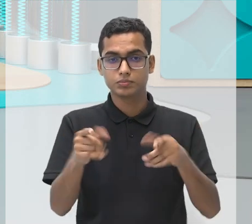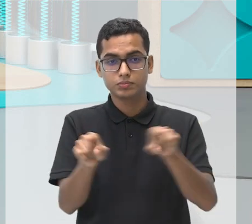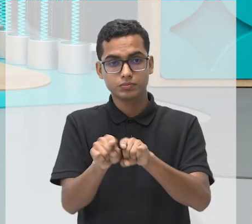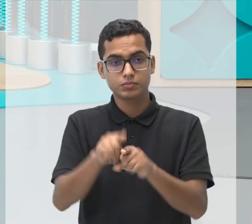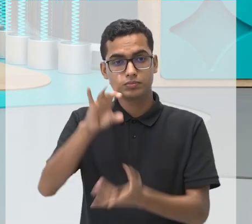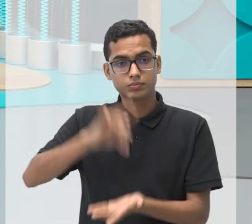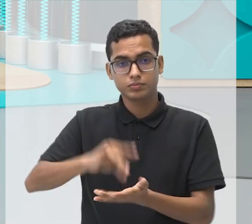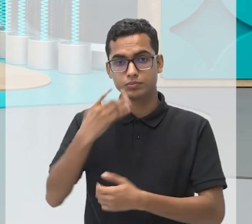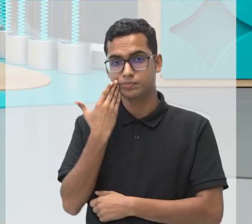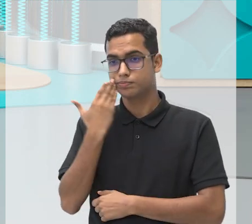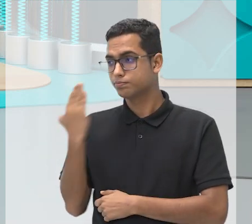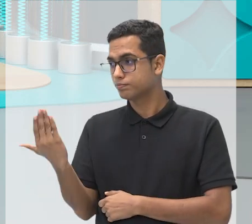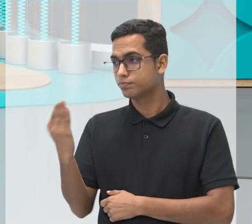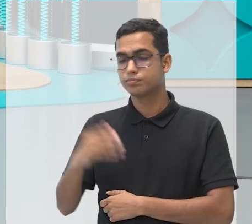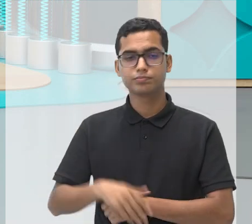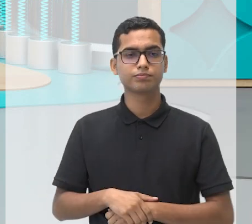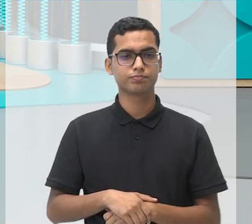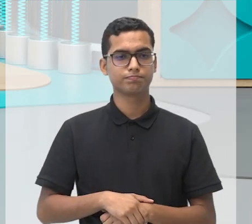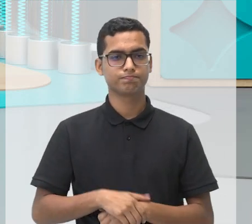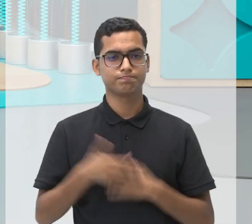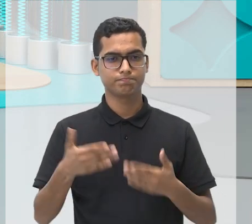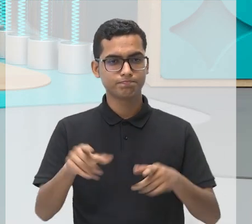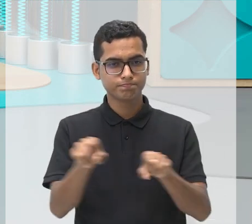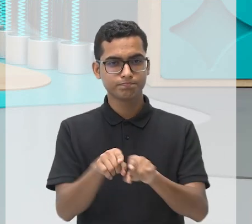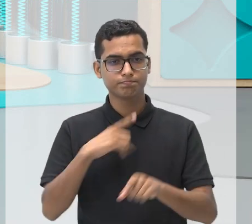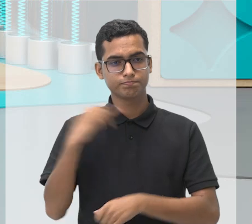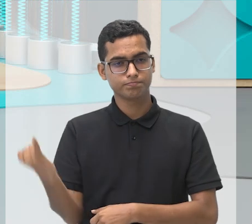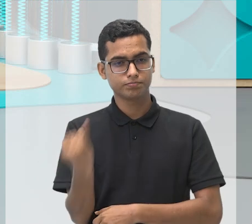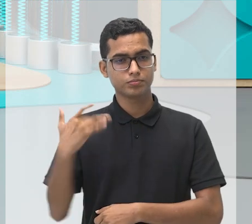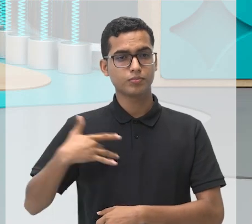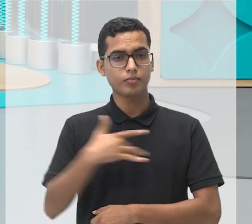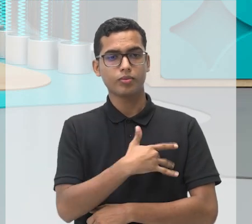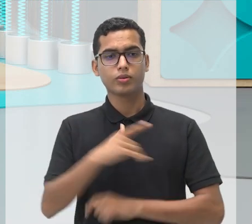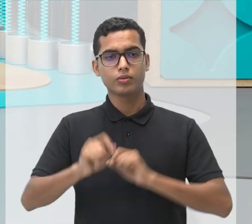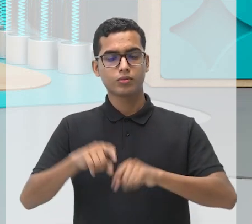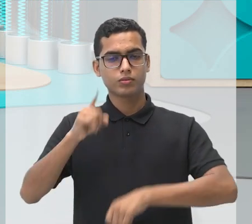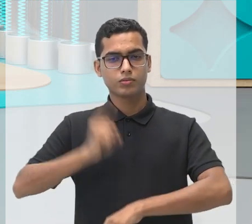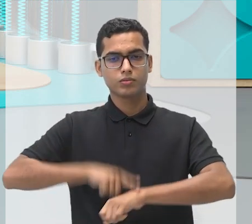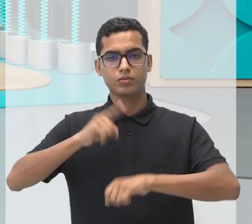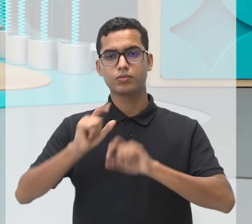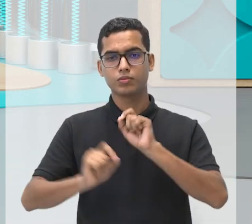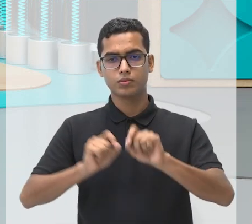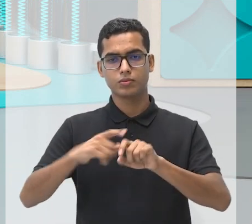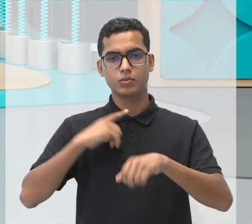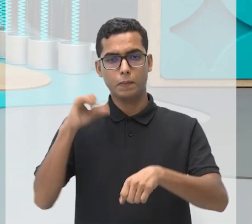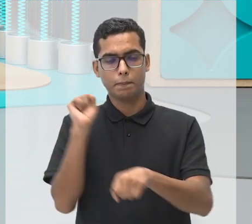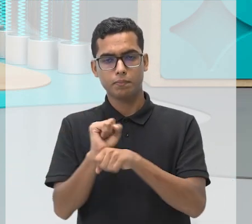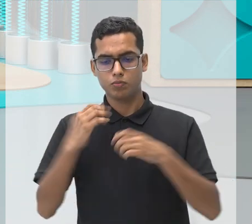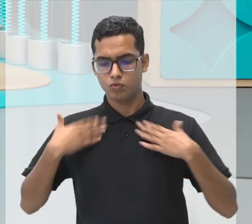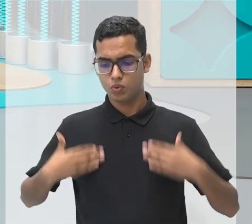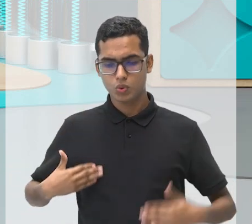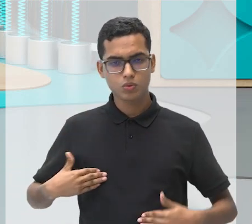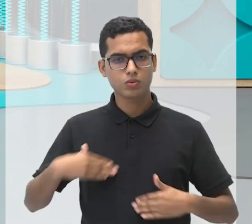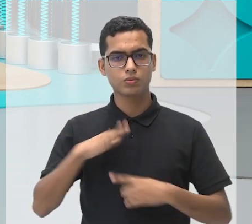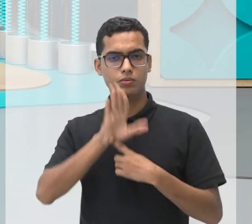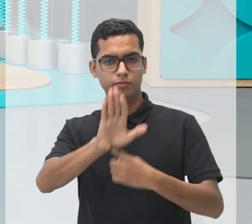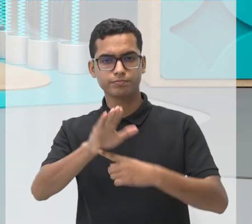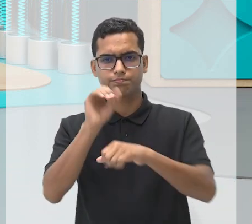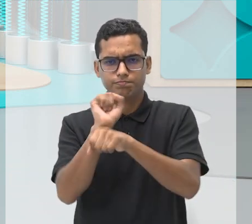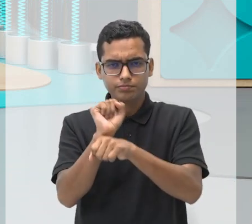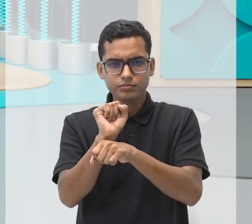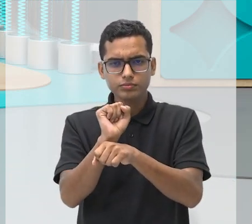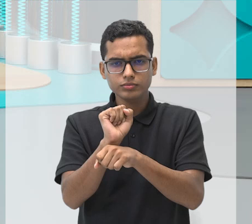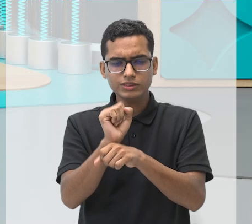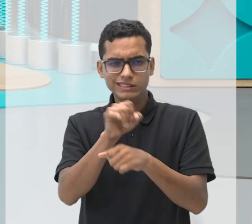machuquem praticando atividades físicas. Isso porque o corpo vai dizer, para que tá bom, não estica mais, porque senão